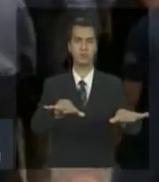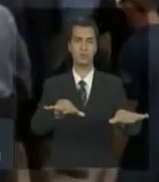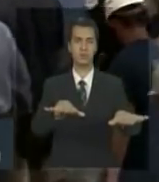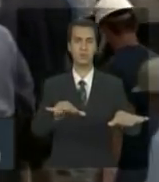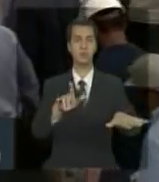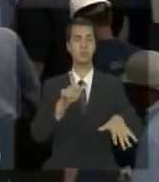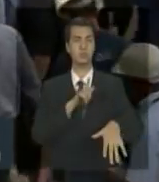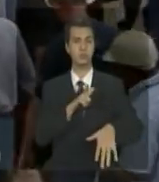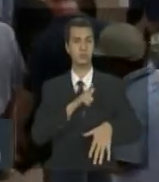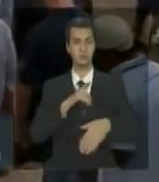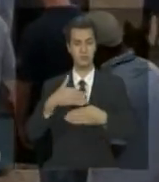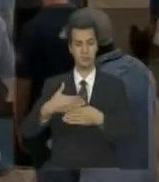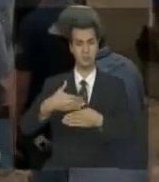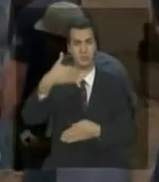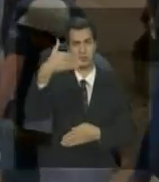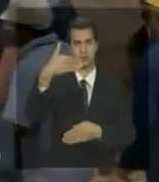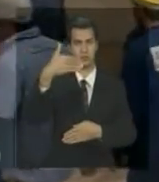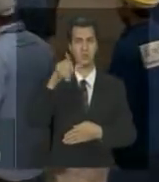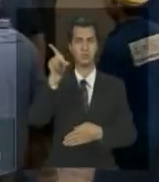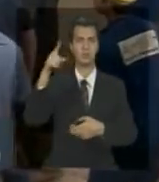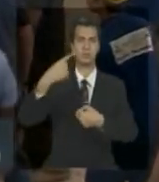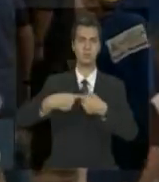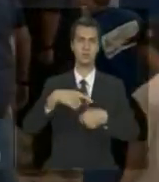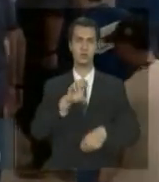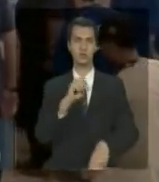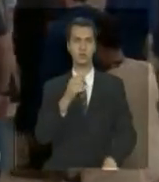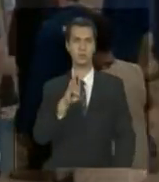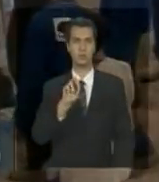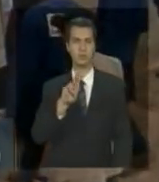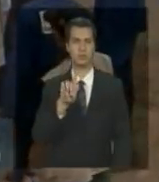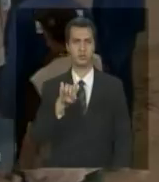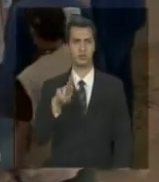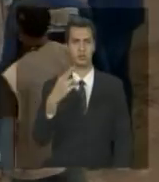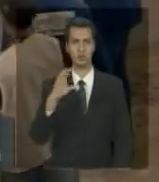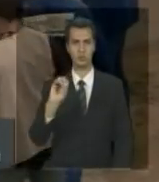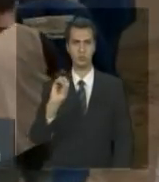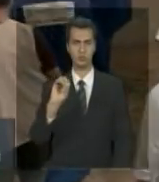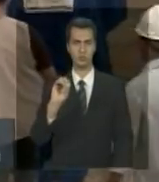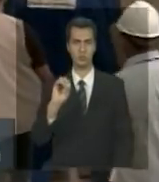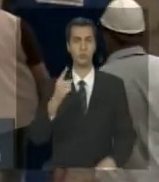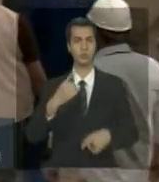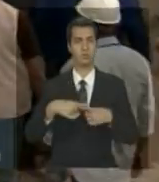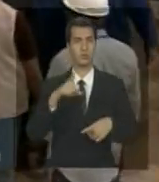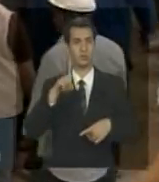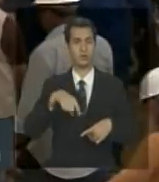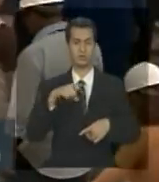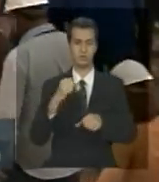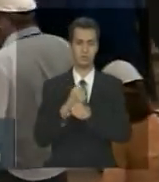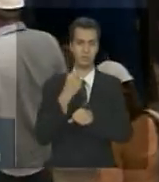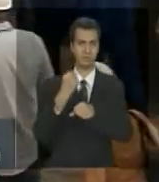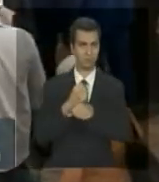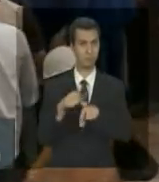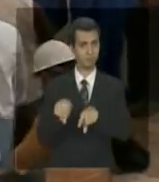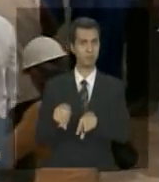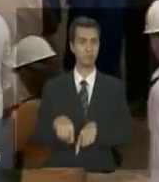pela barragem de Sobradinho, que faz parte de um dos eixos dessa